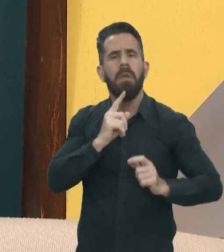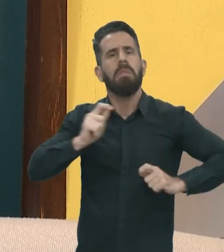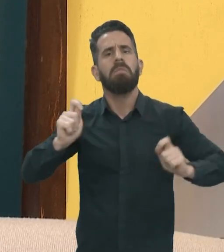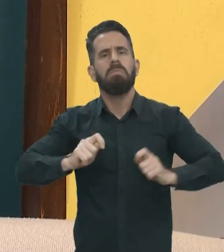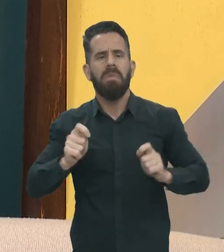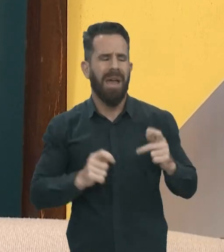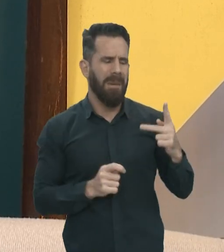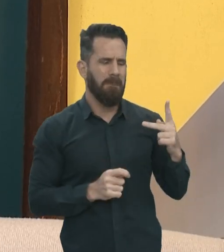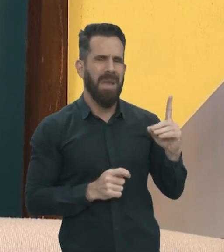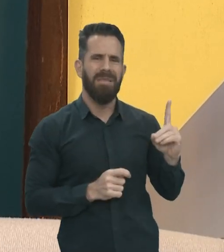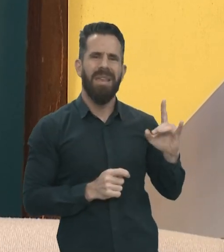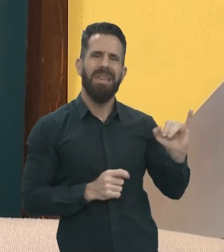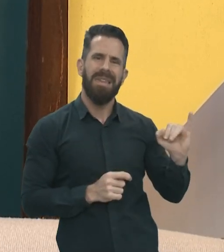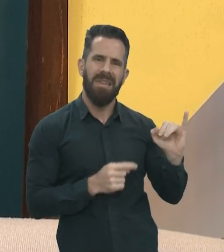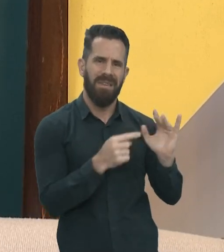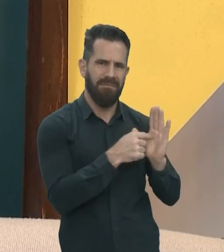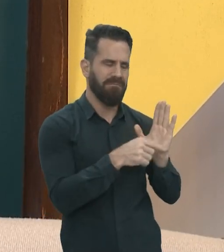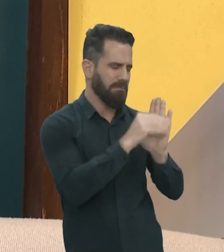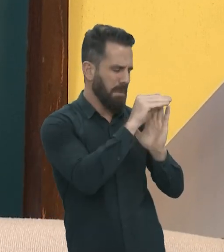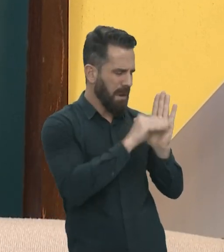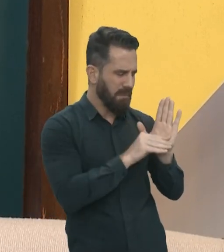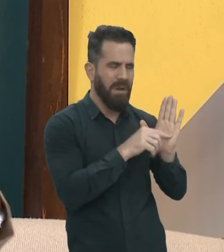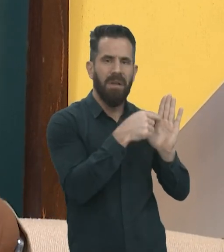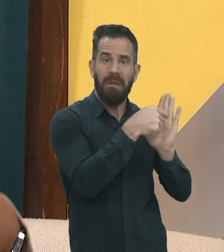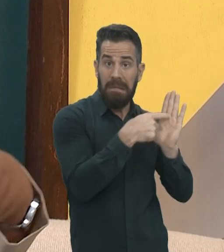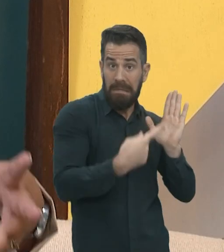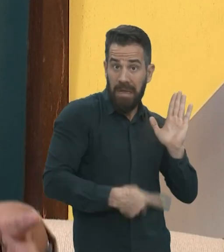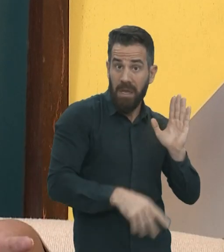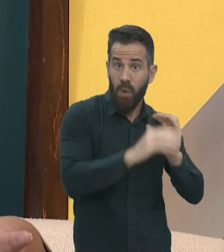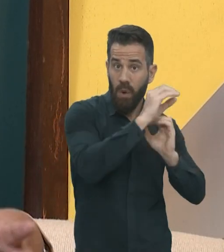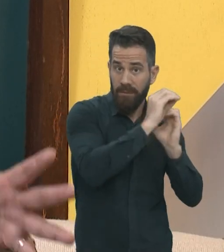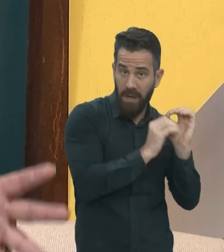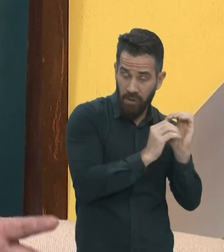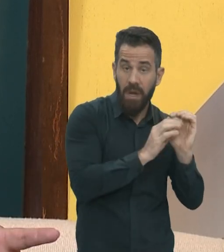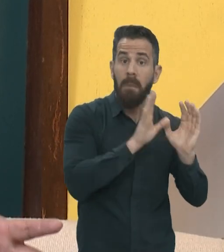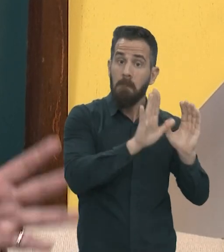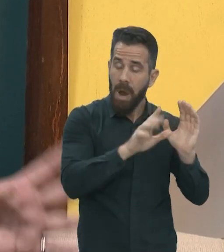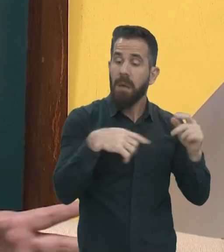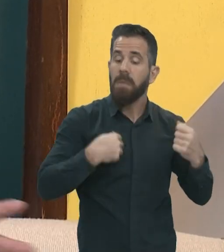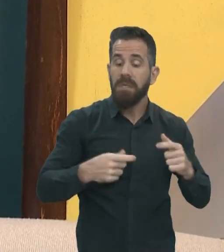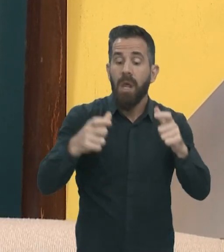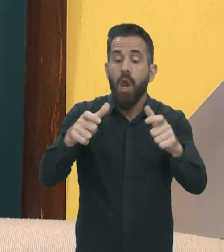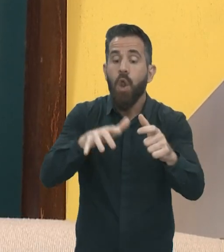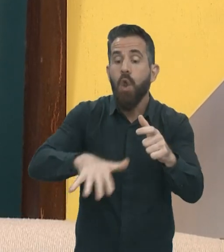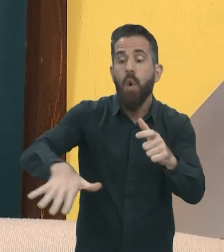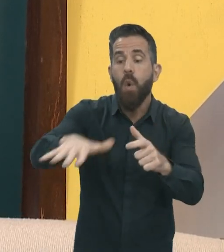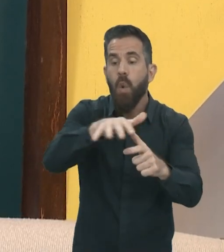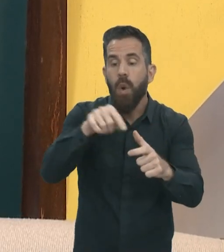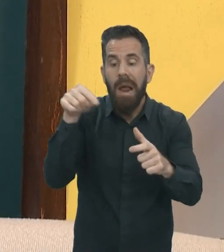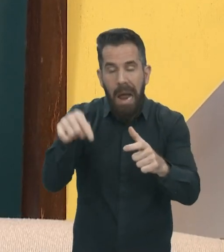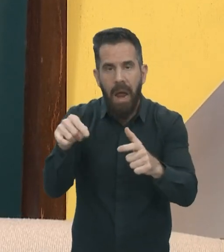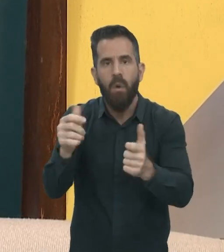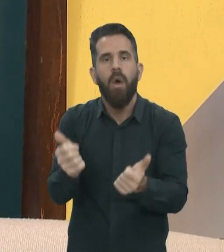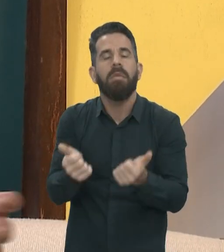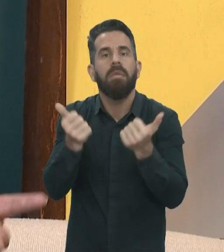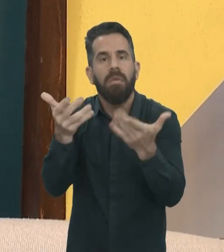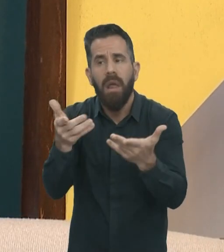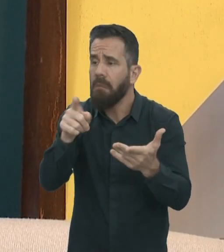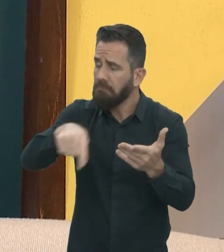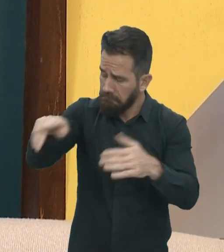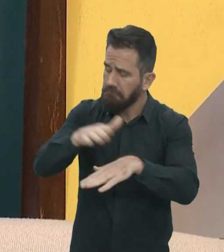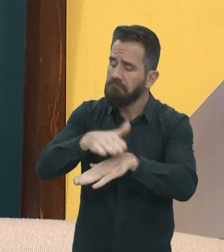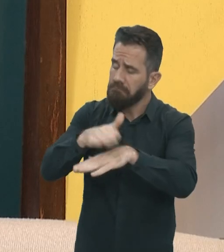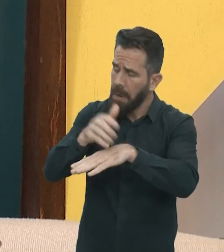os espaços que nós temos, como um lugar que disponibiliza o local com infraestrutura para manifestações culturais